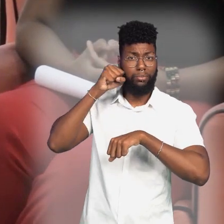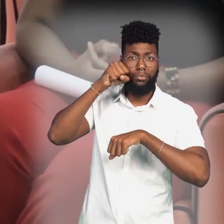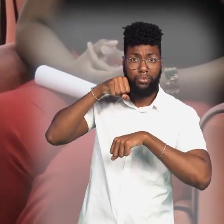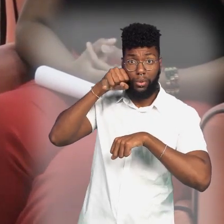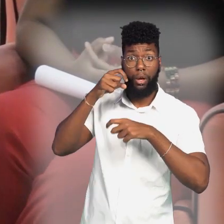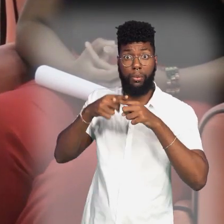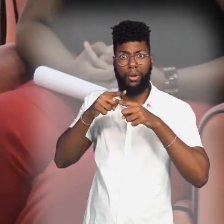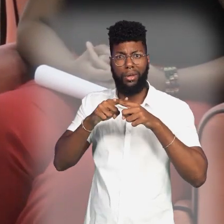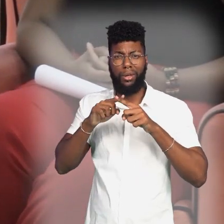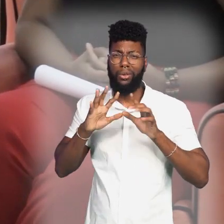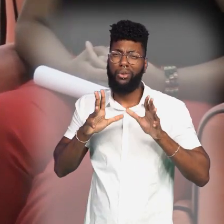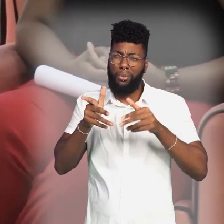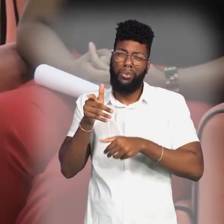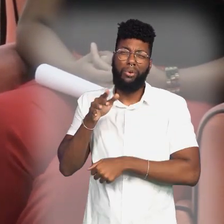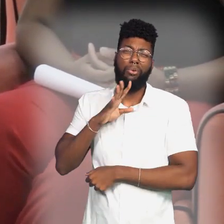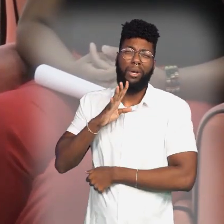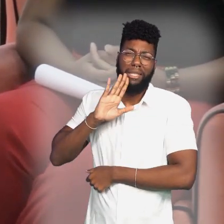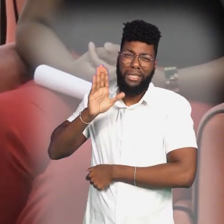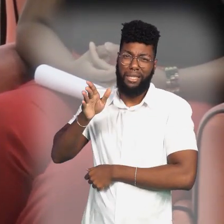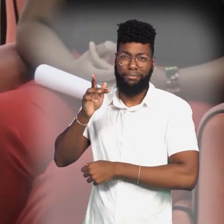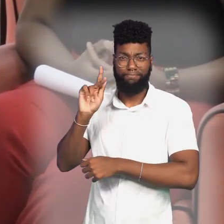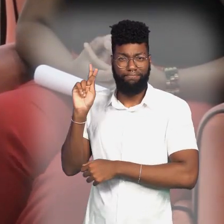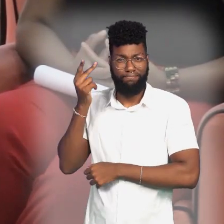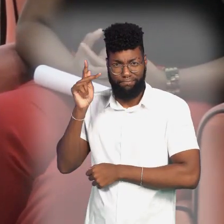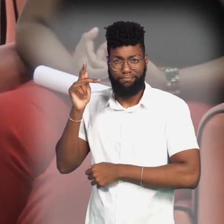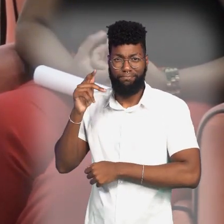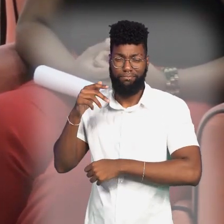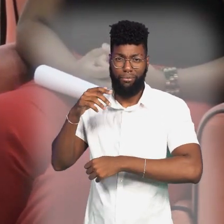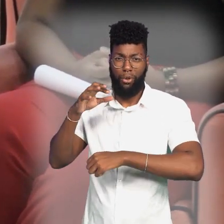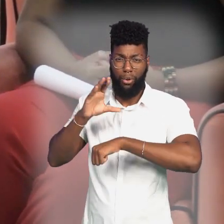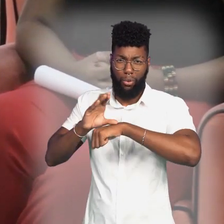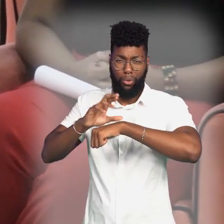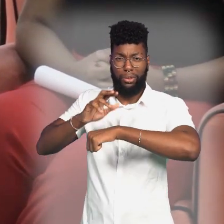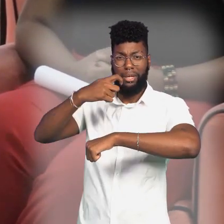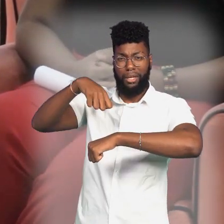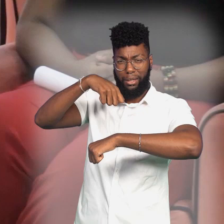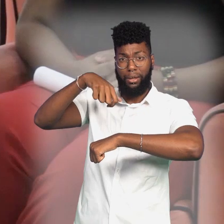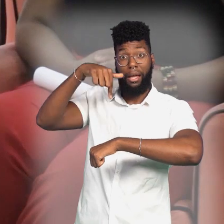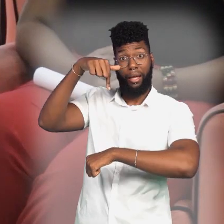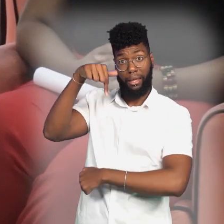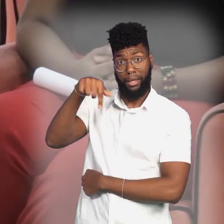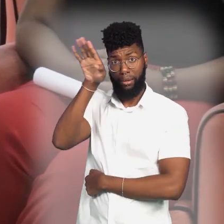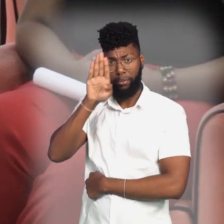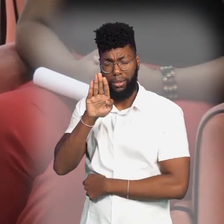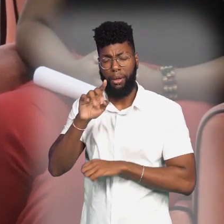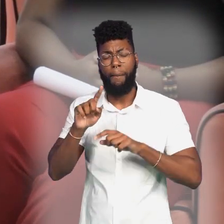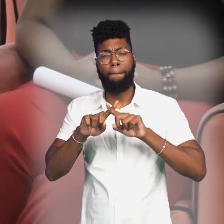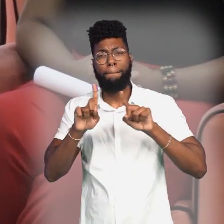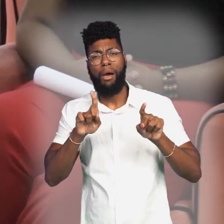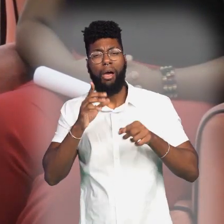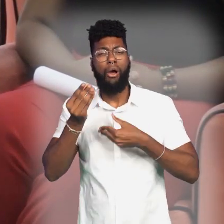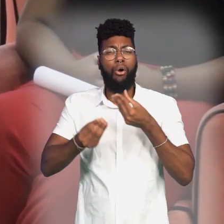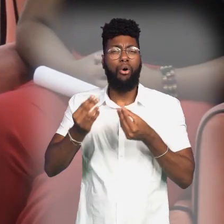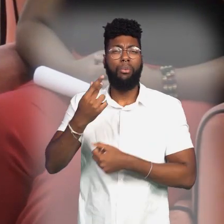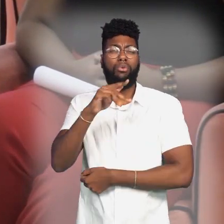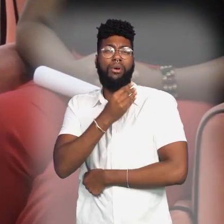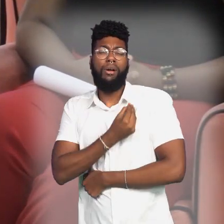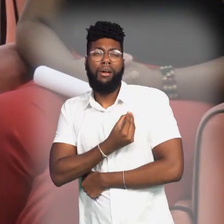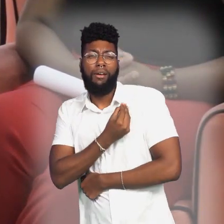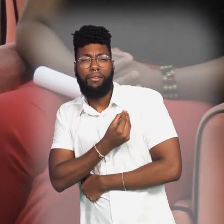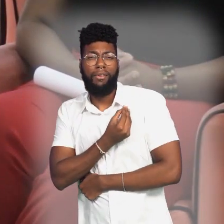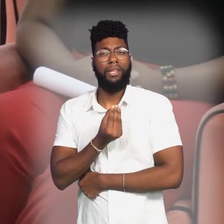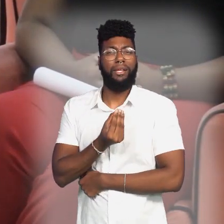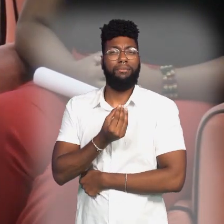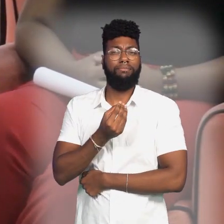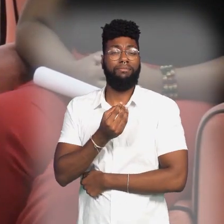todo mundo conhece a história da gastronomia, né, tu aqui dentro do Brasil. Mas assim, como é que era a tua vida, vamos